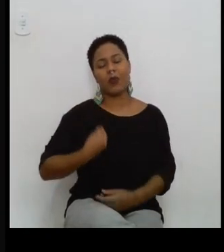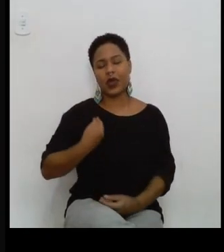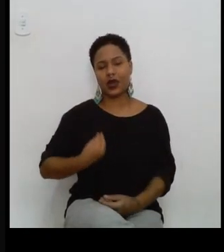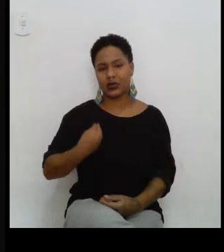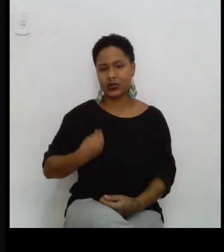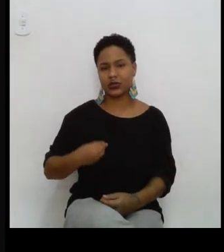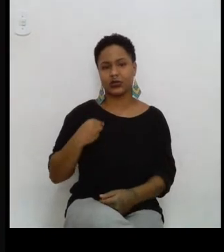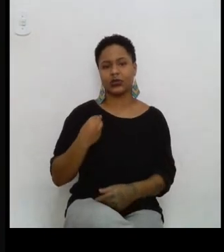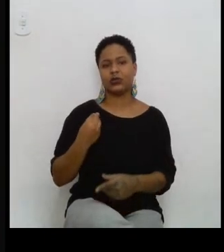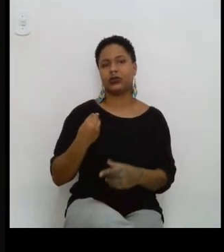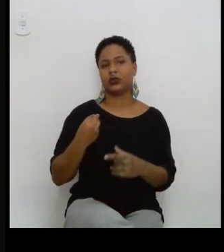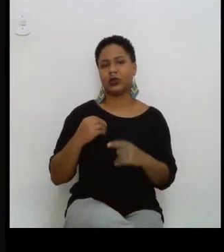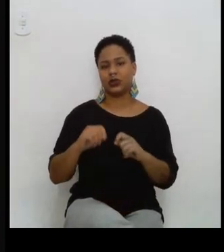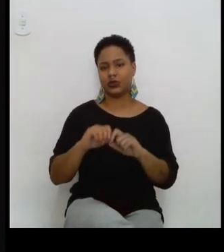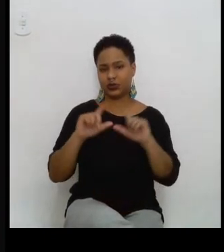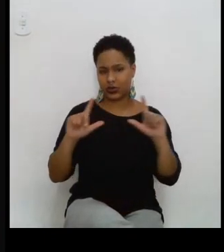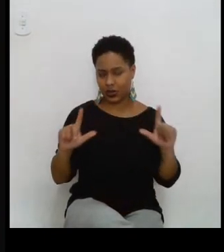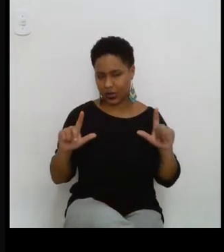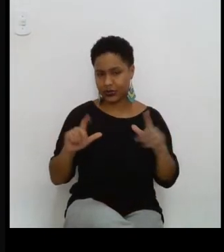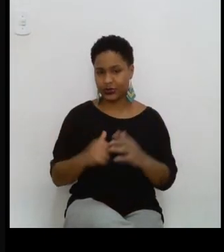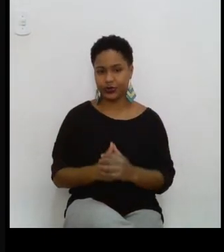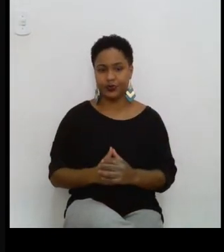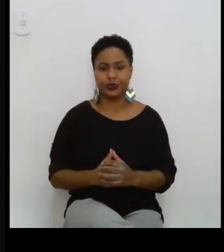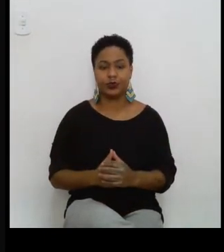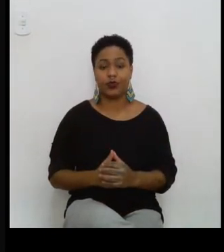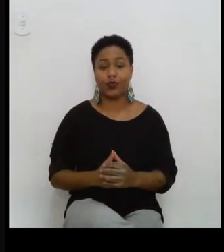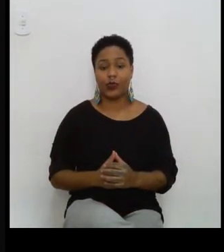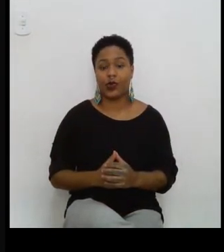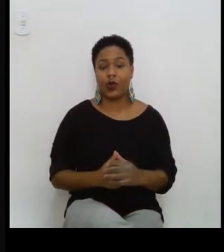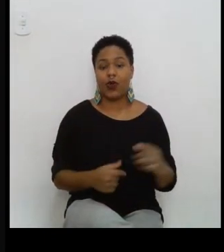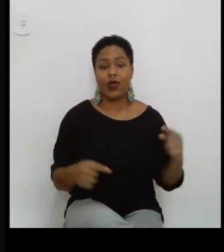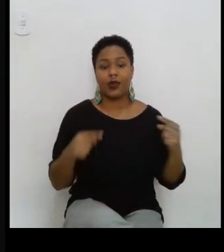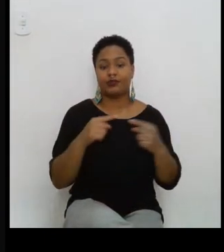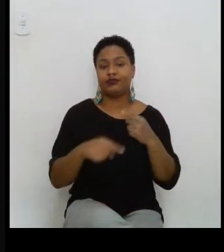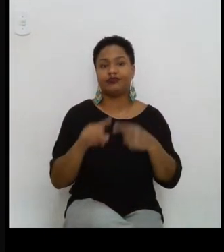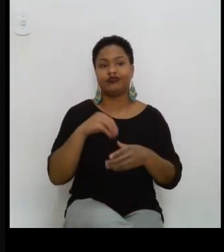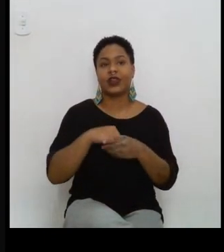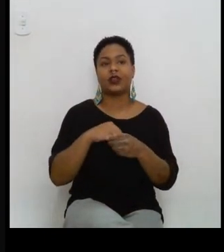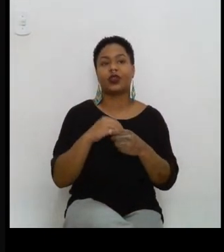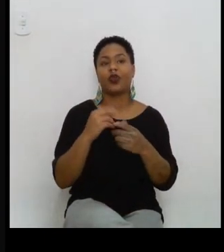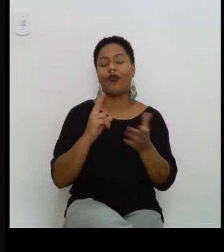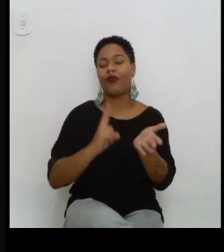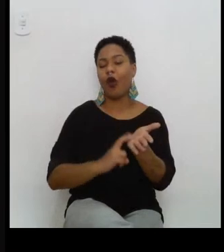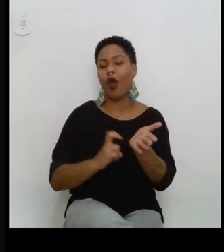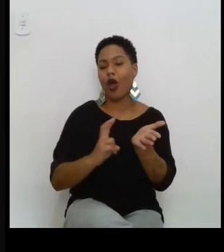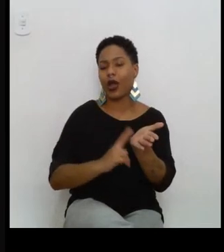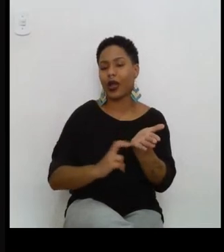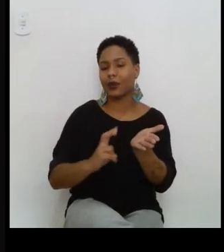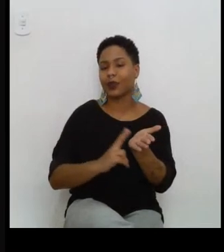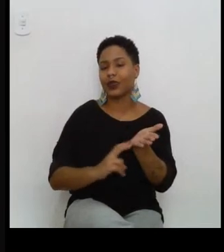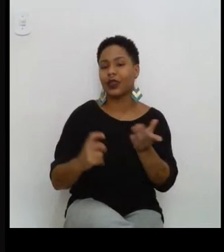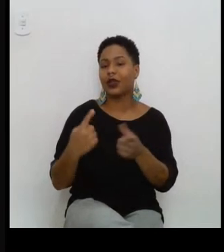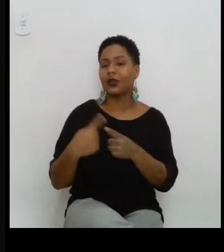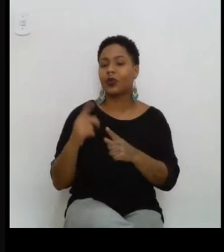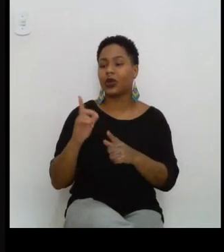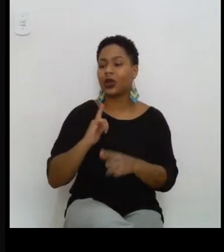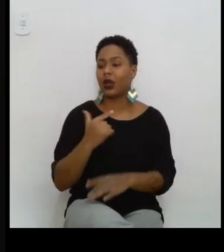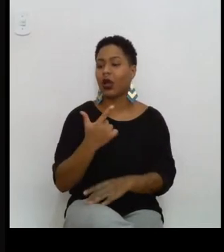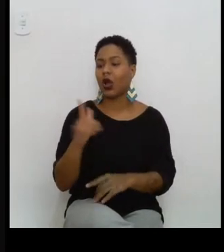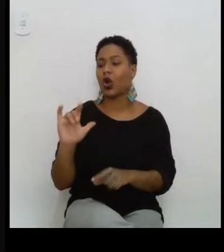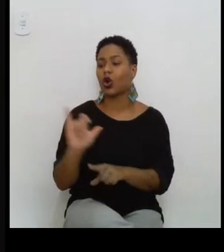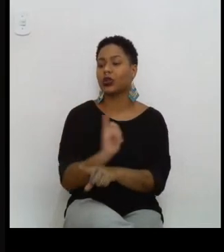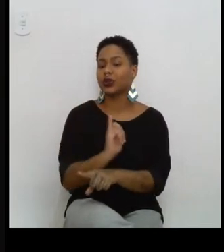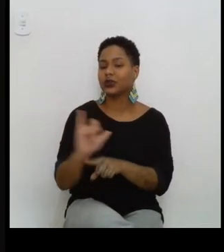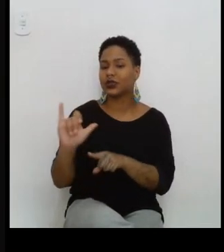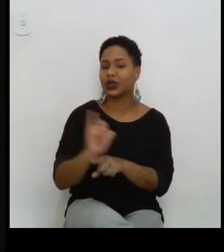slide ela não cabe dentro desse vocabulário porque ele já tem outros dispositivos